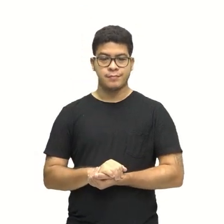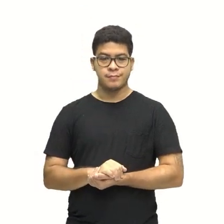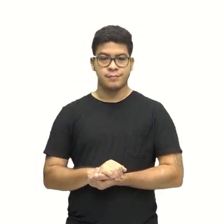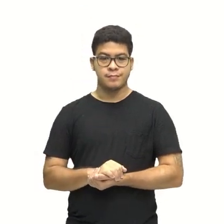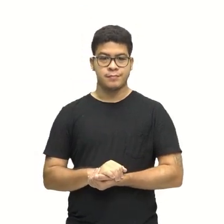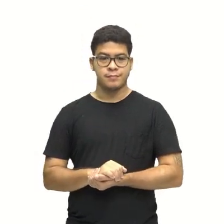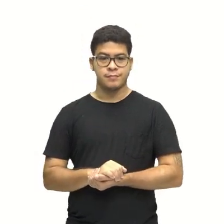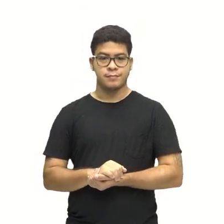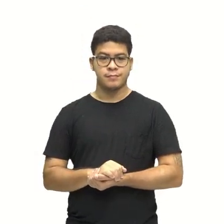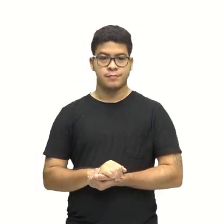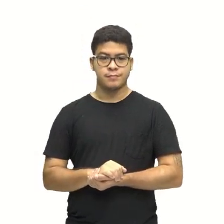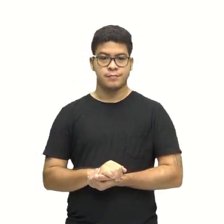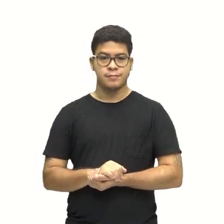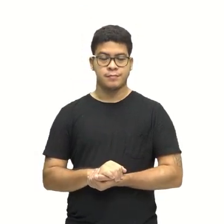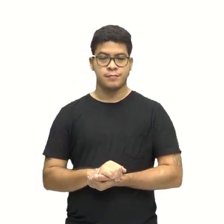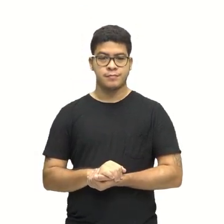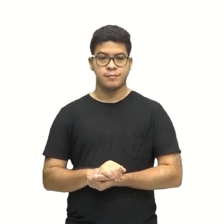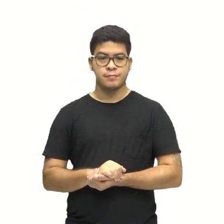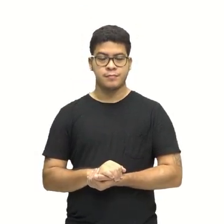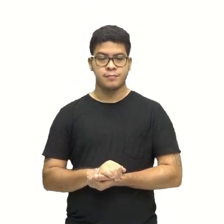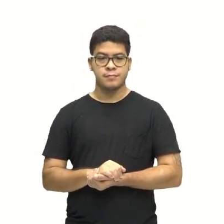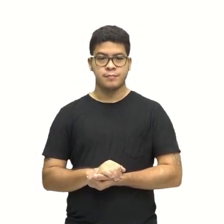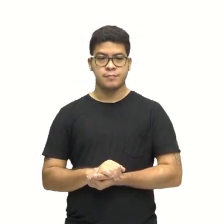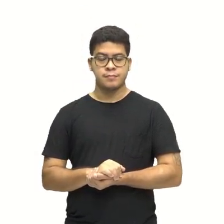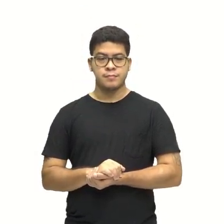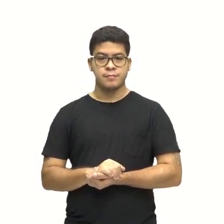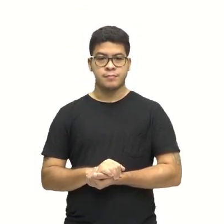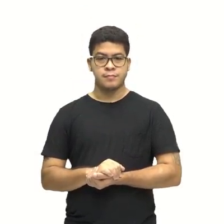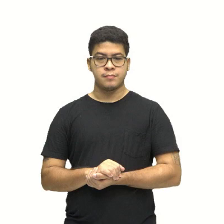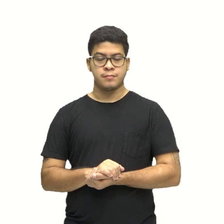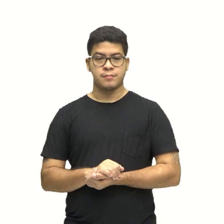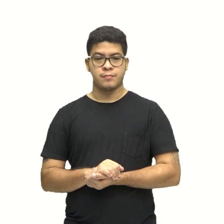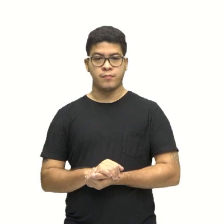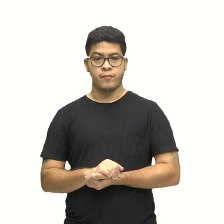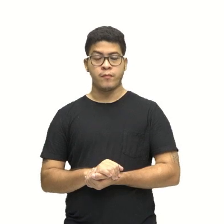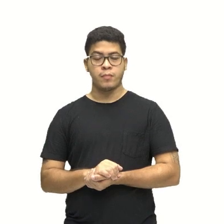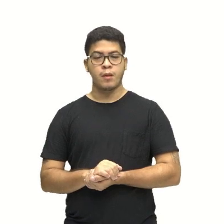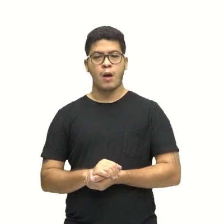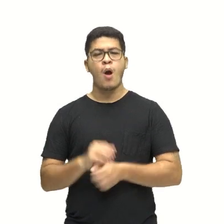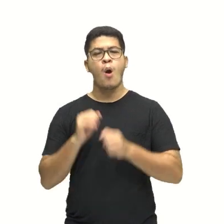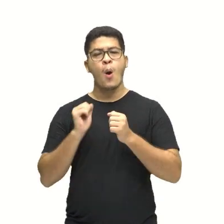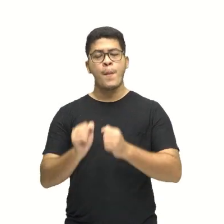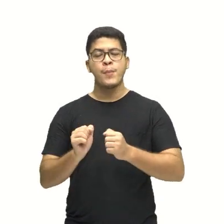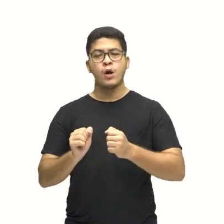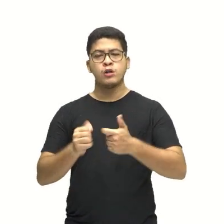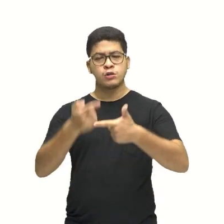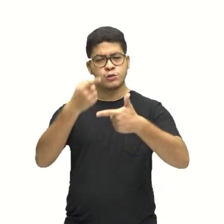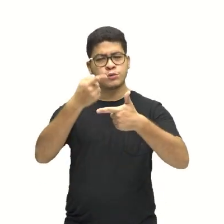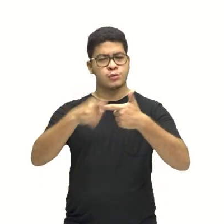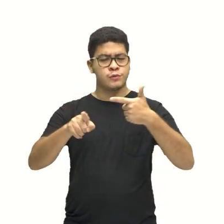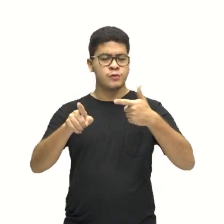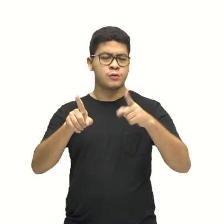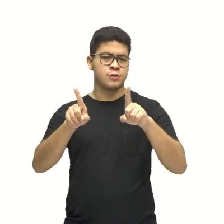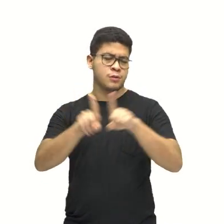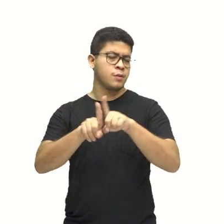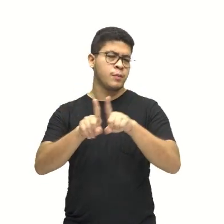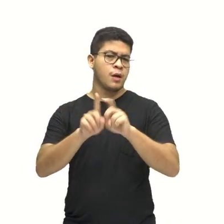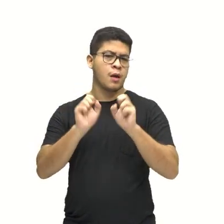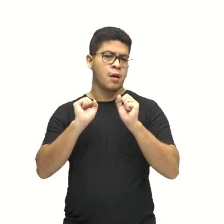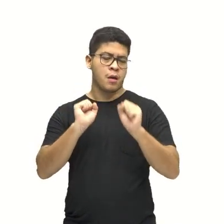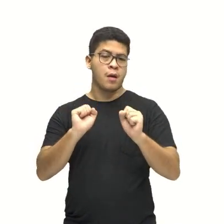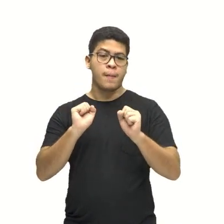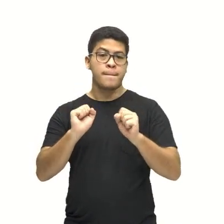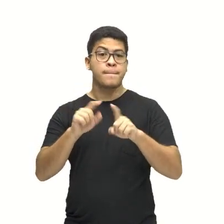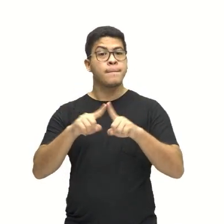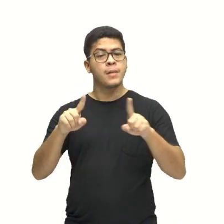10, né? 100 dividido por 10, ou 10 dividido por 1, já que nós simplificamos aqui os dois zerinhos, né? 10 dividido por 1